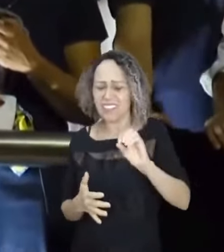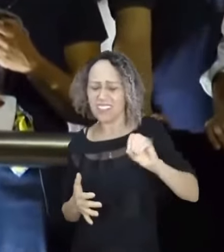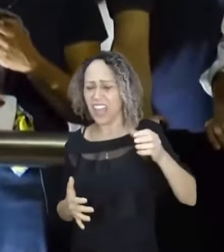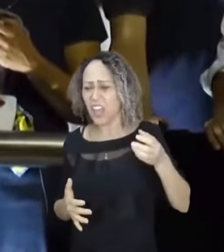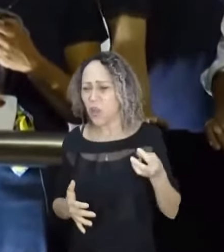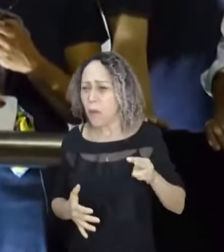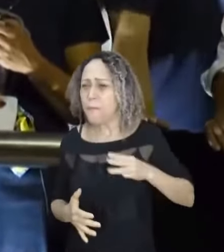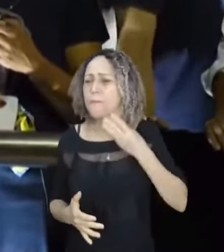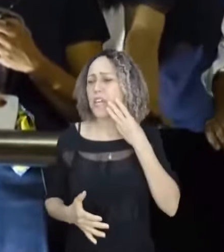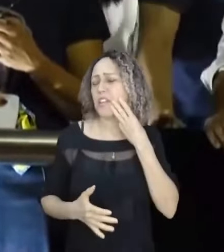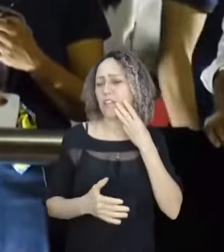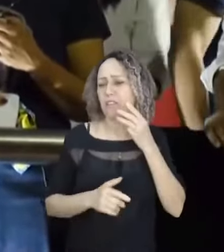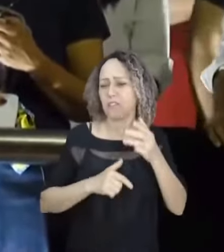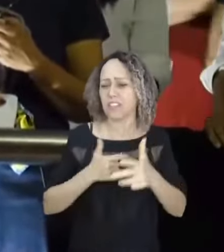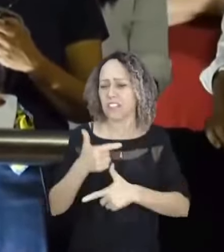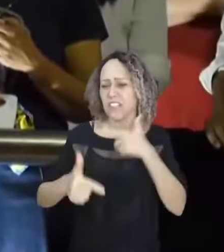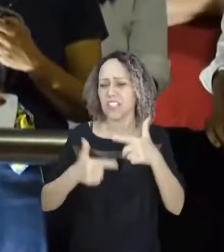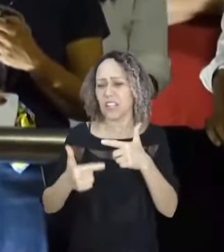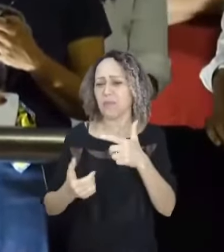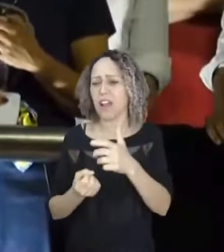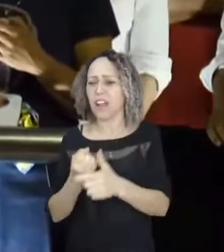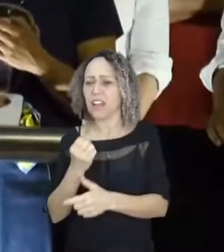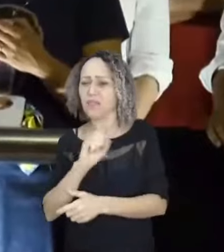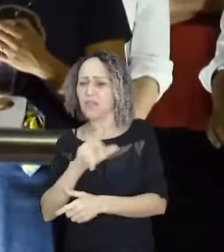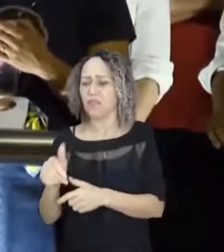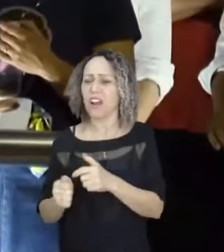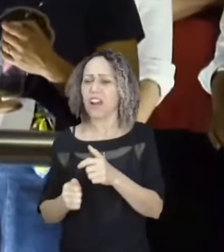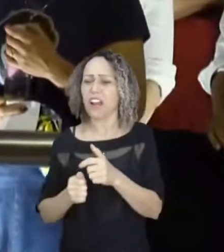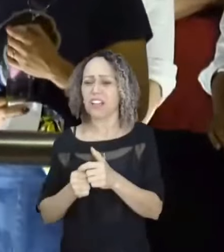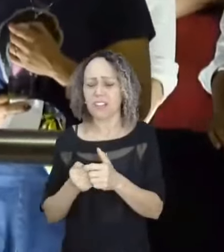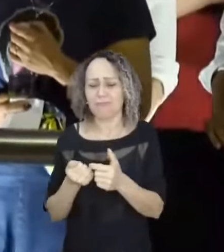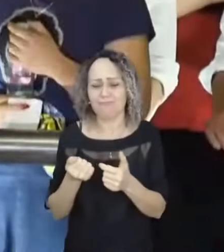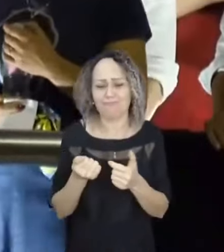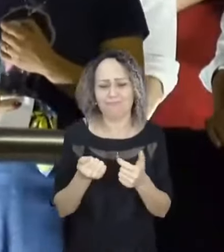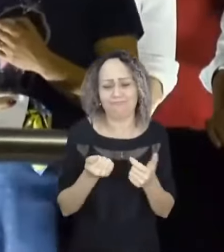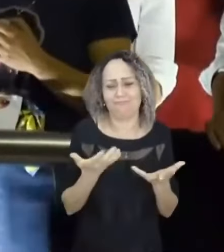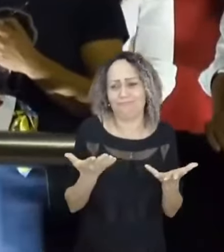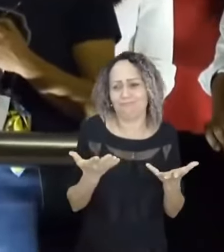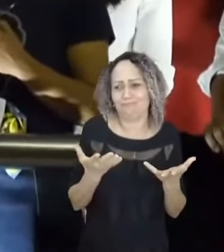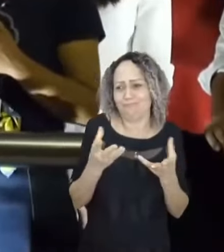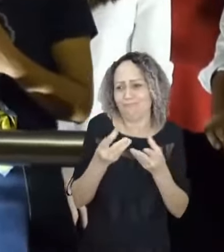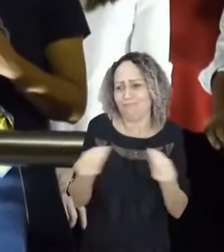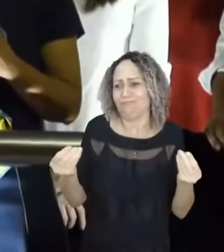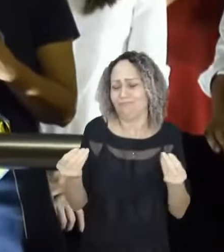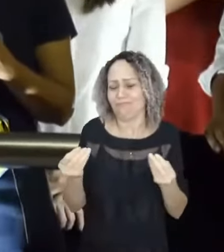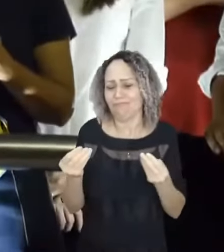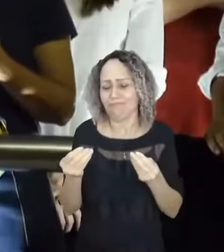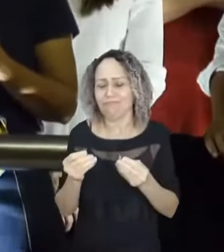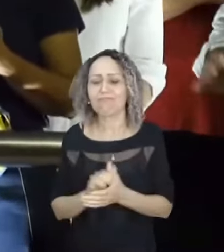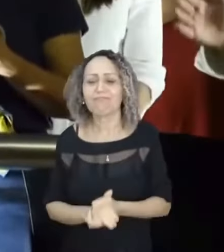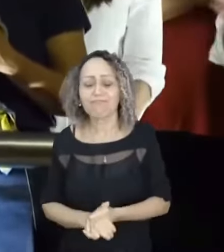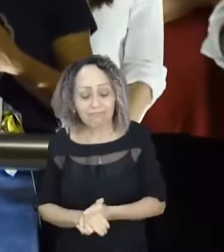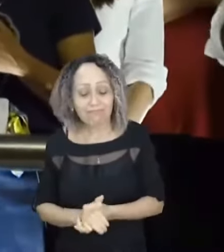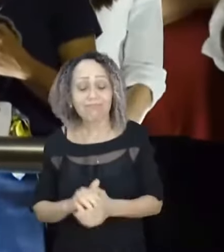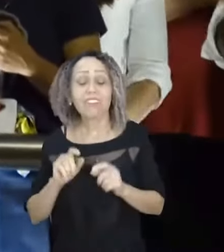bilhões deixou de ter investido para favorecer a sandice de alguns canalhas desse